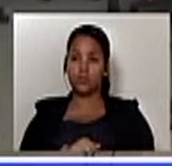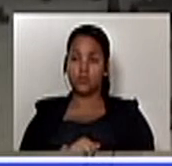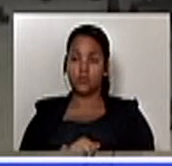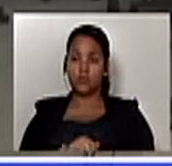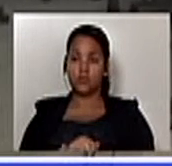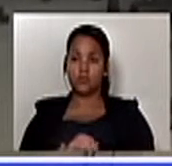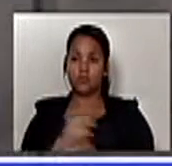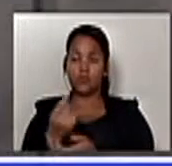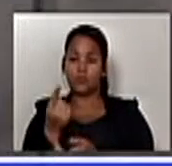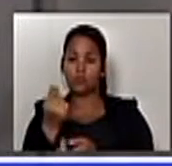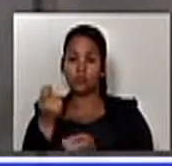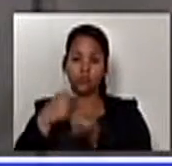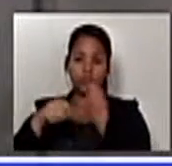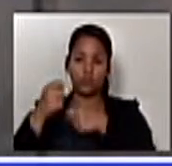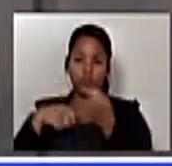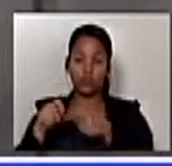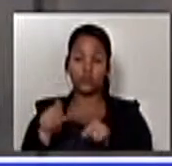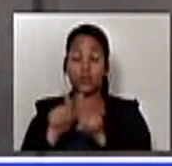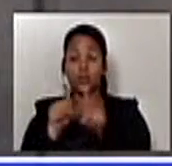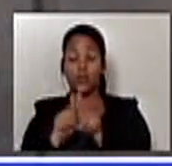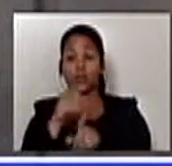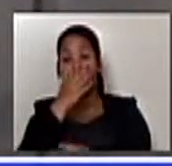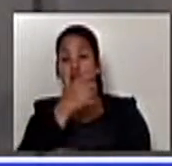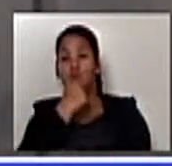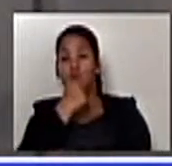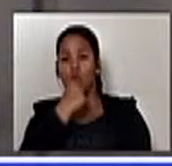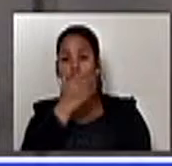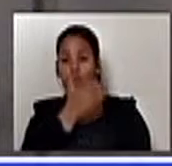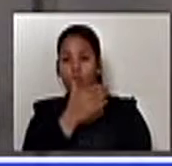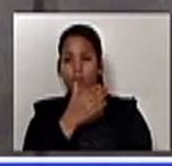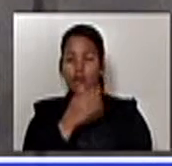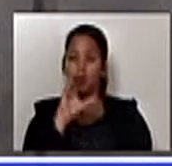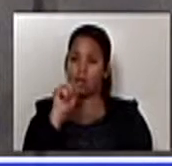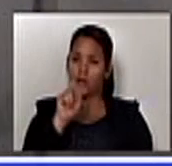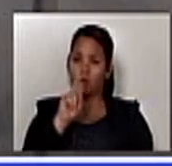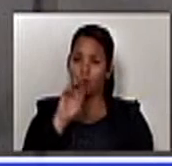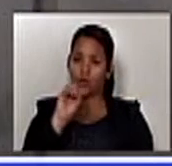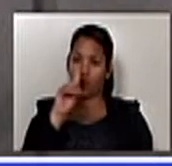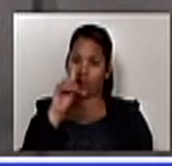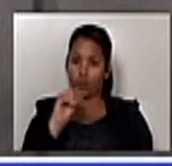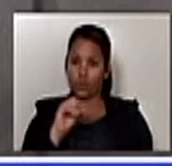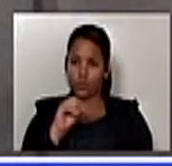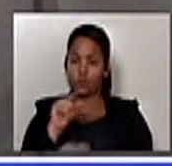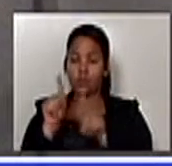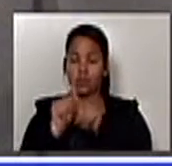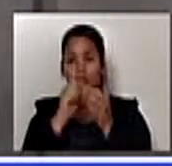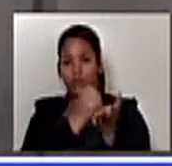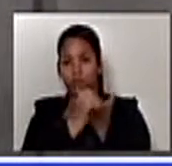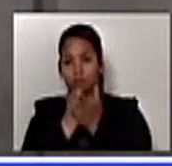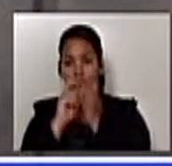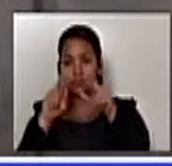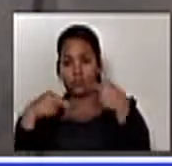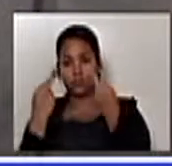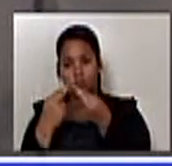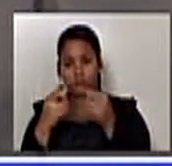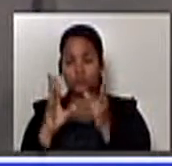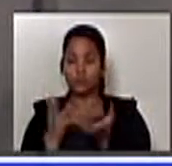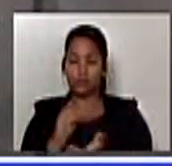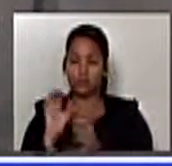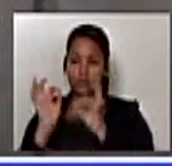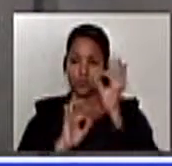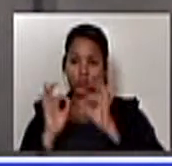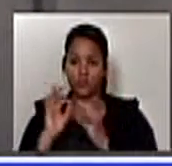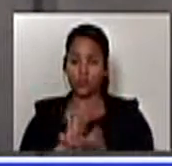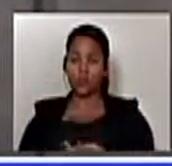apoio nessas audiências, Antônio Carlos Luna, que sempre está, através de sua experiência